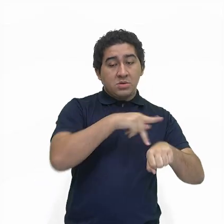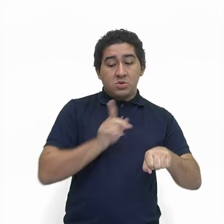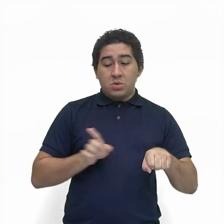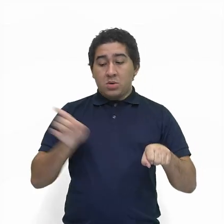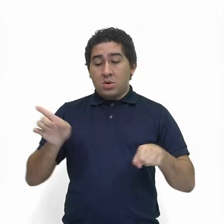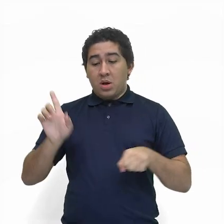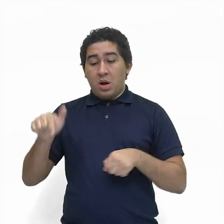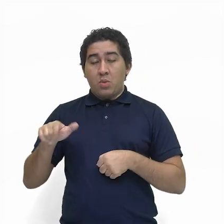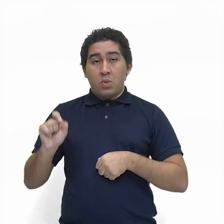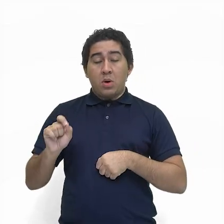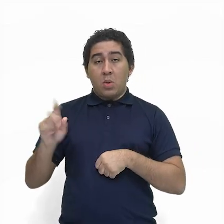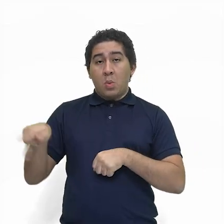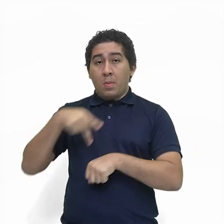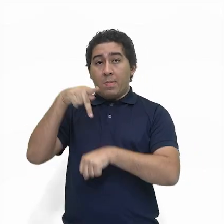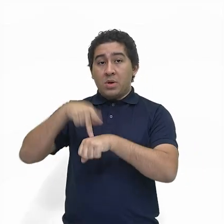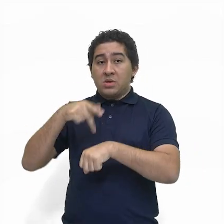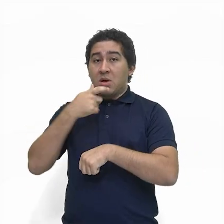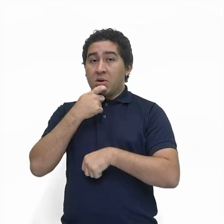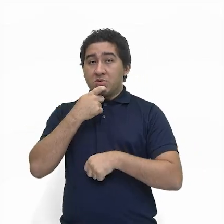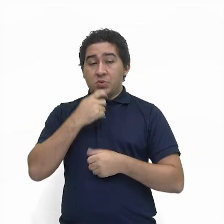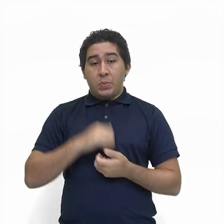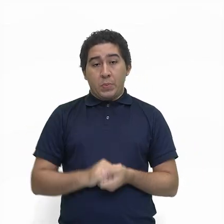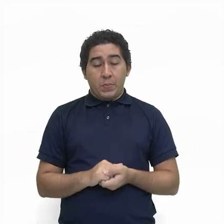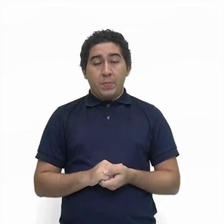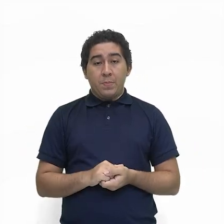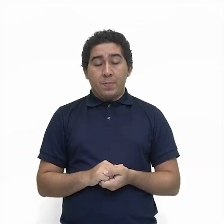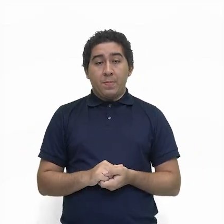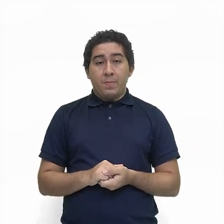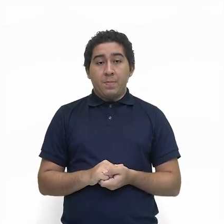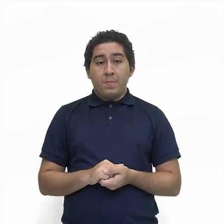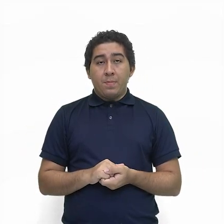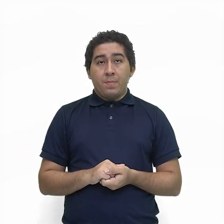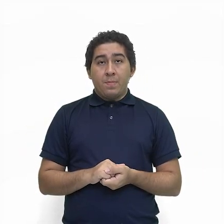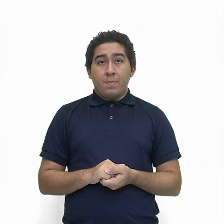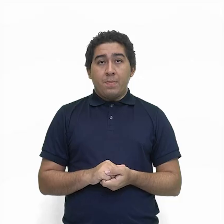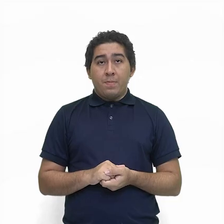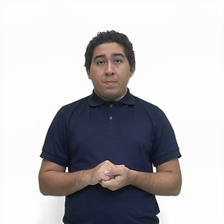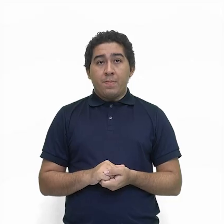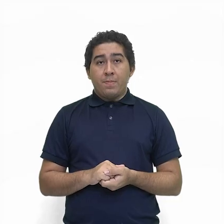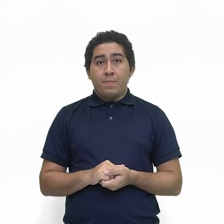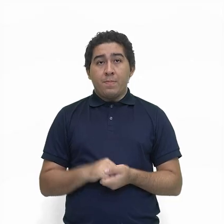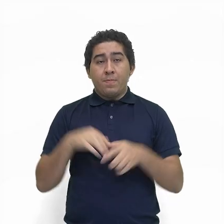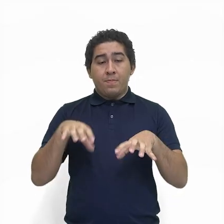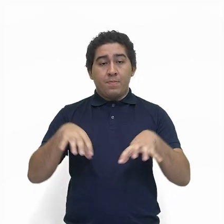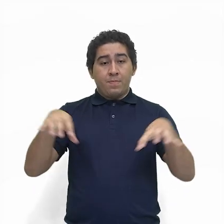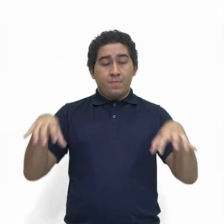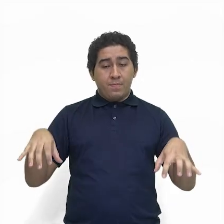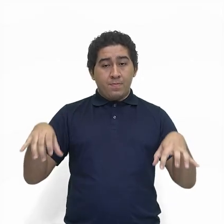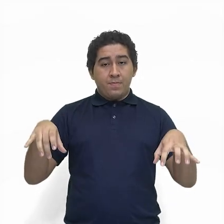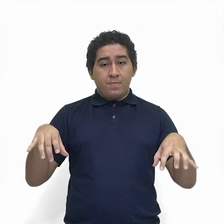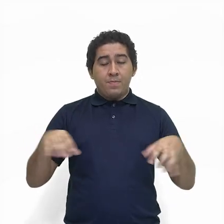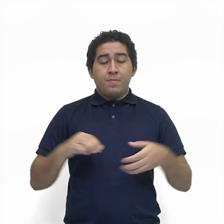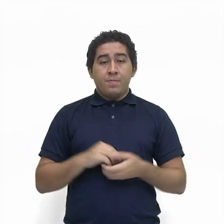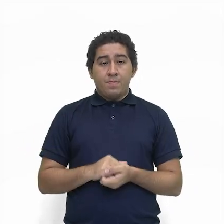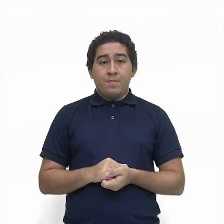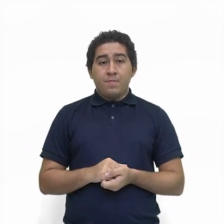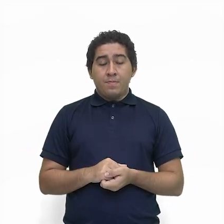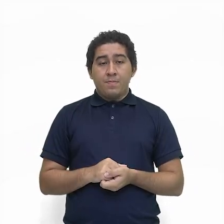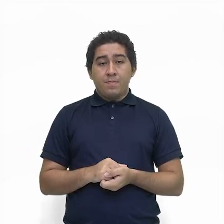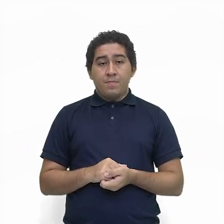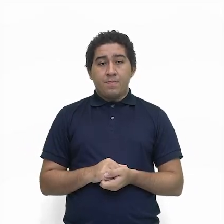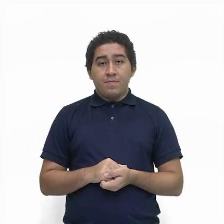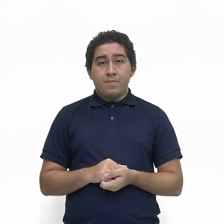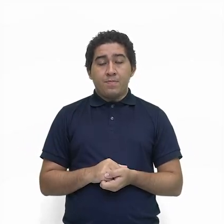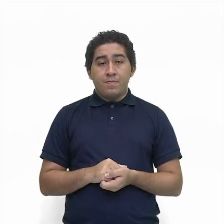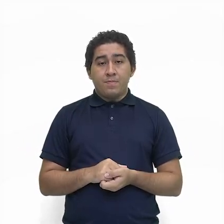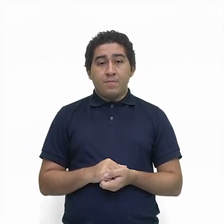US, que é United States, os Estados Unidos. Bom, de um lado nós temos o British English, que é o